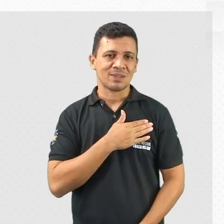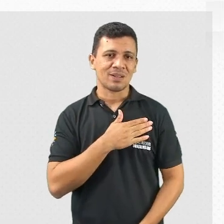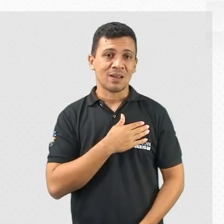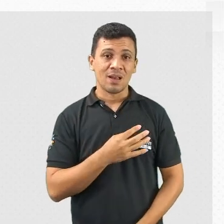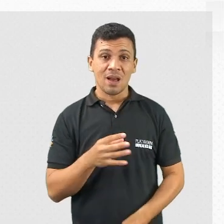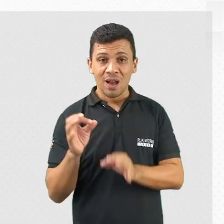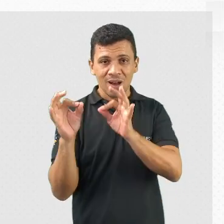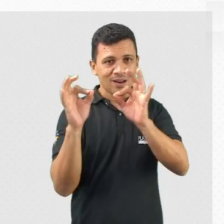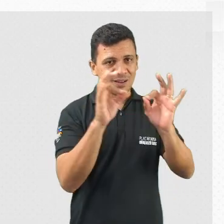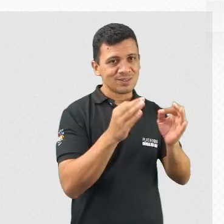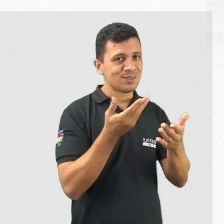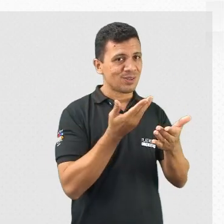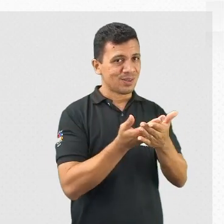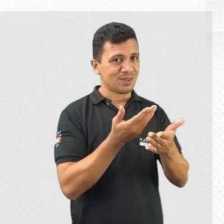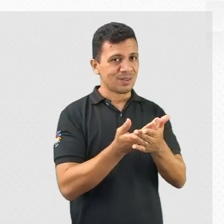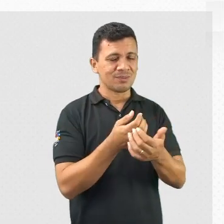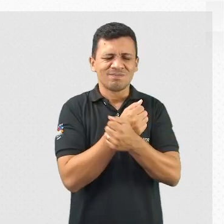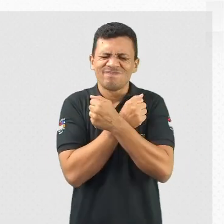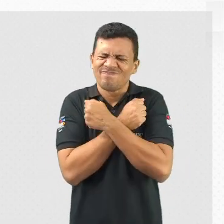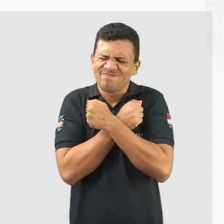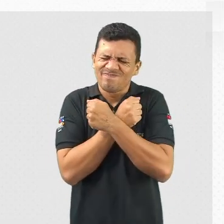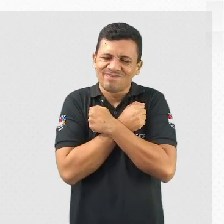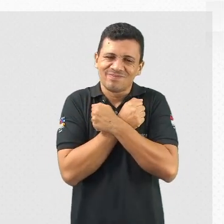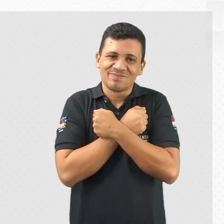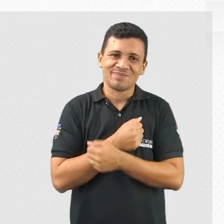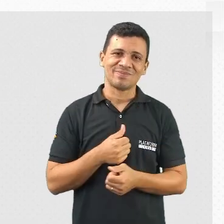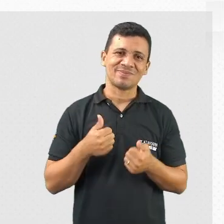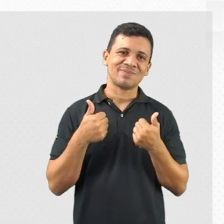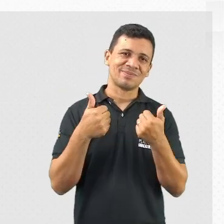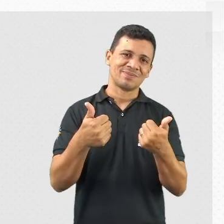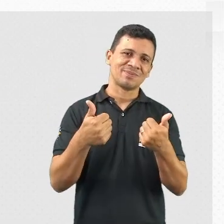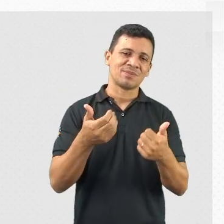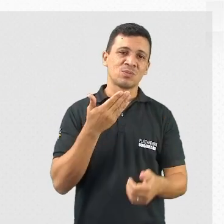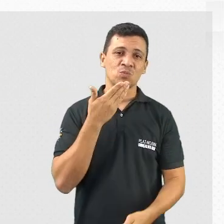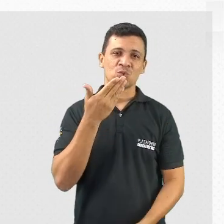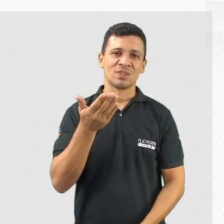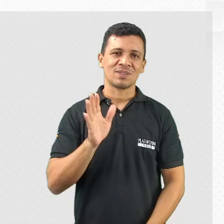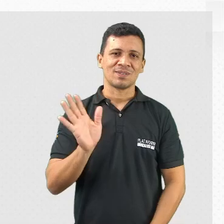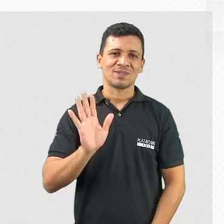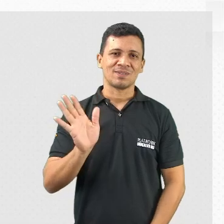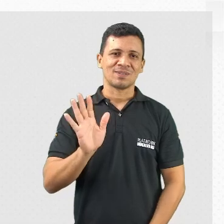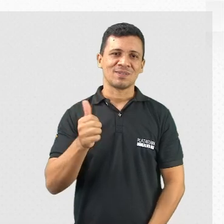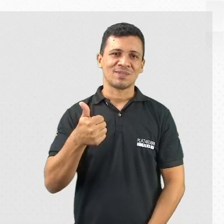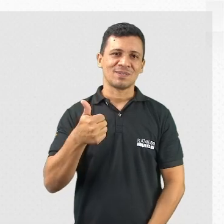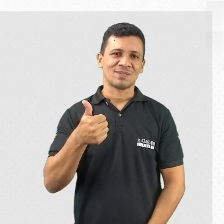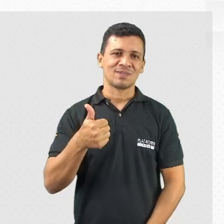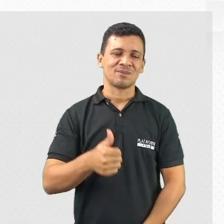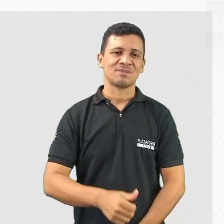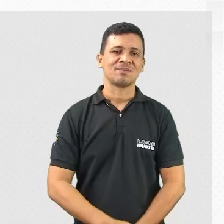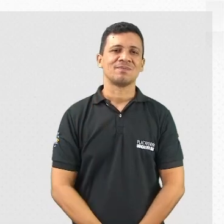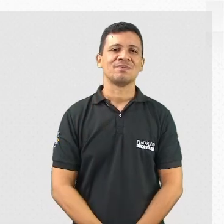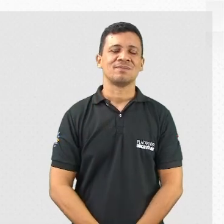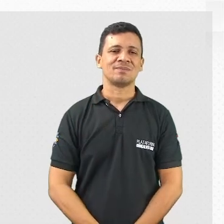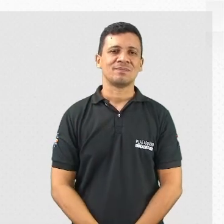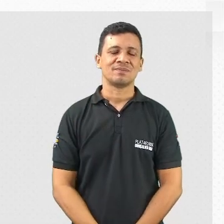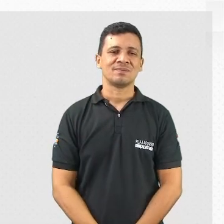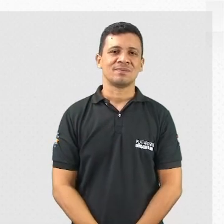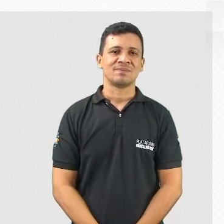assistir as próximas aulas, hein? Um forte abraço, belezinha? Um beijo, valeu, fui!